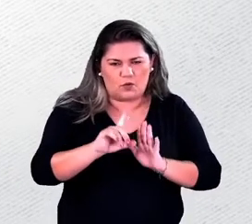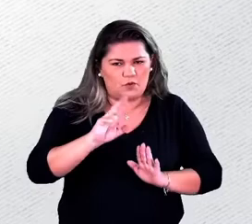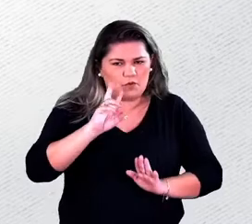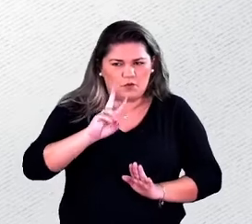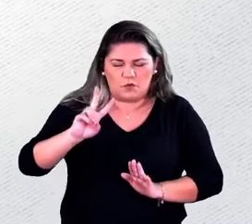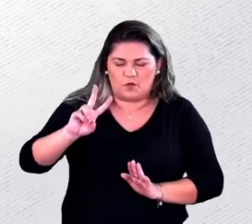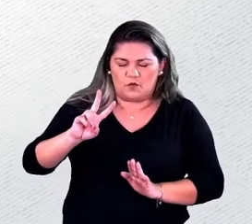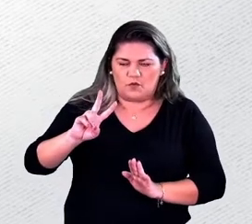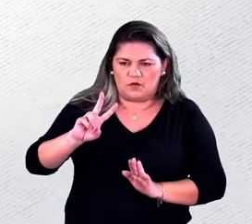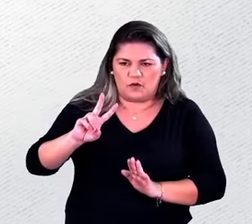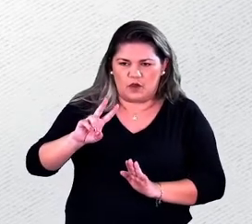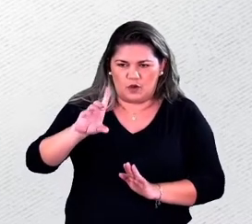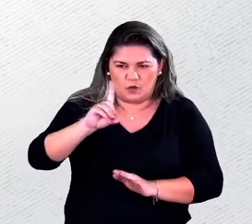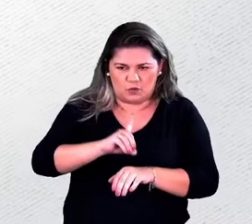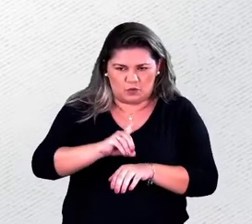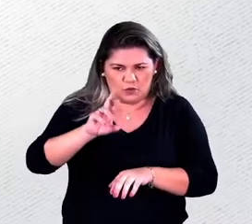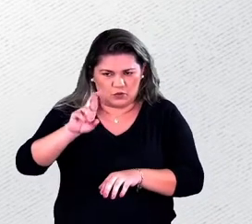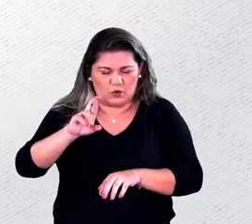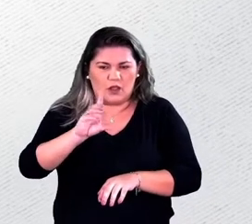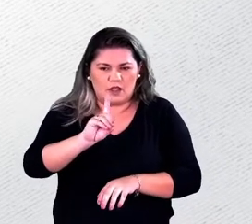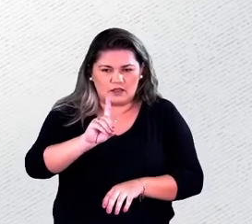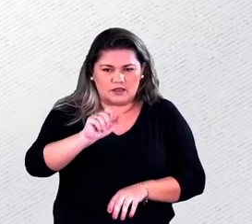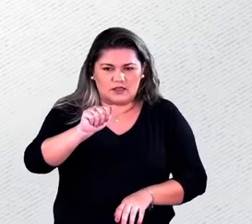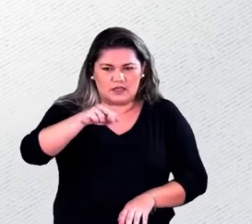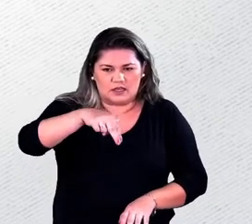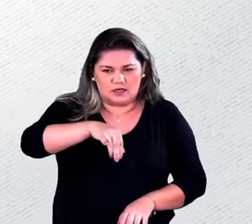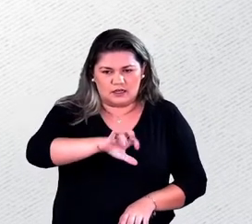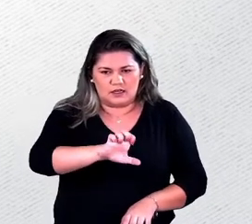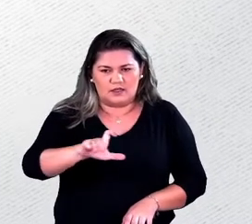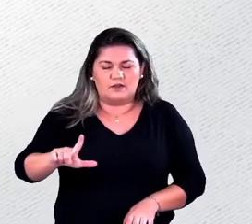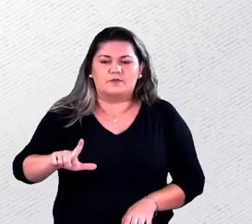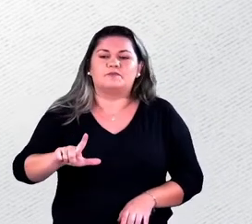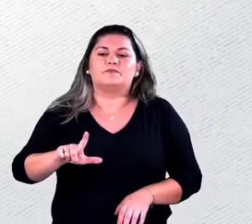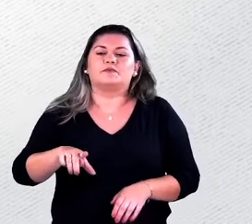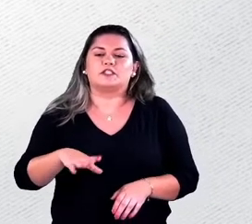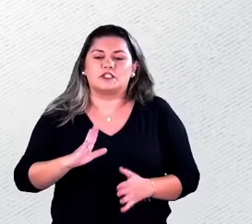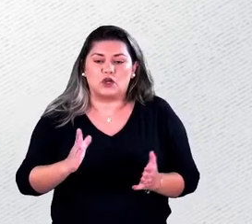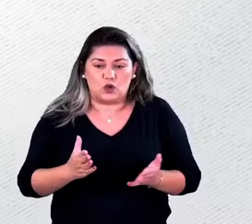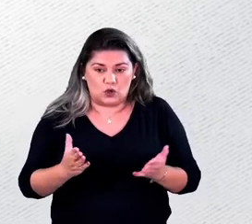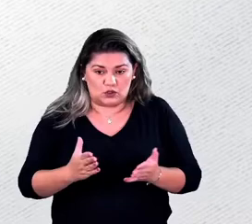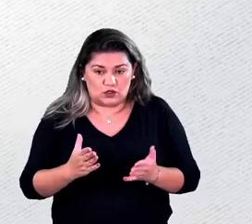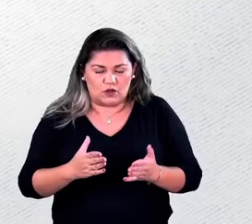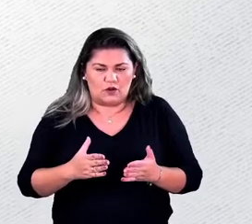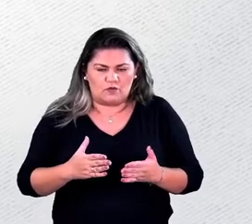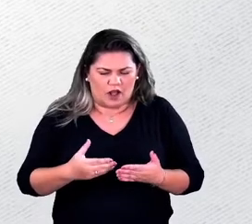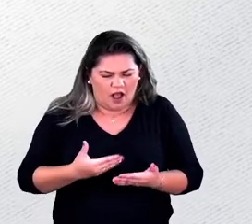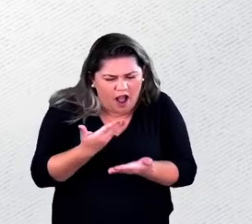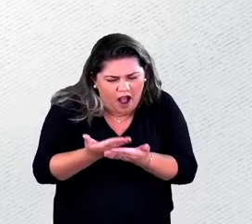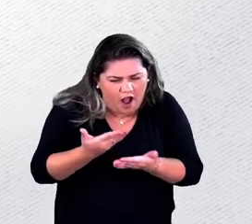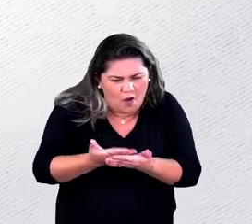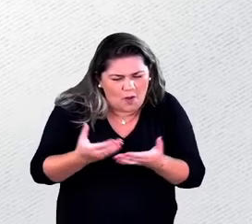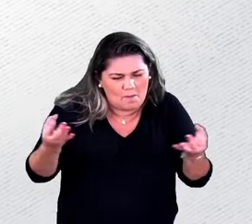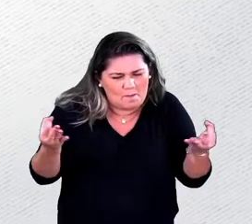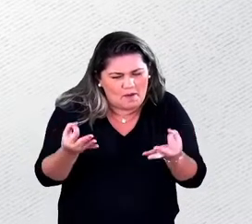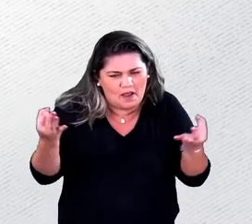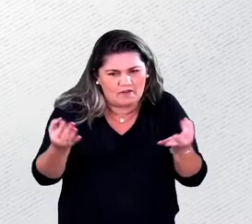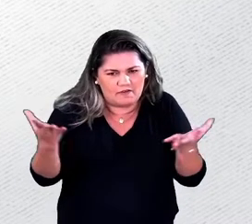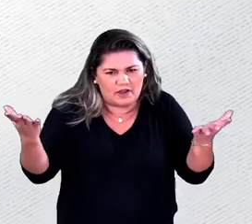ouvir mas sim ouvido tô Daniel eu passo imediatamente microfone para o doutor Daniel carnio que nos presenteará com a sua aula magistral